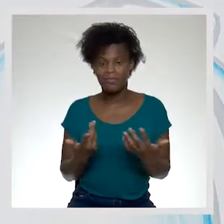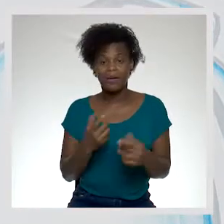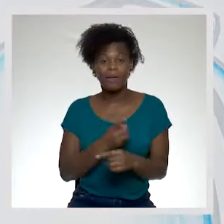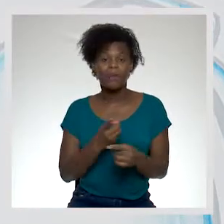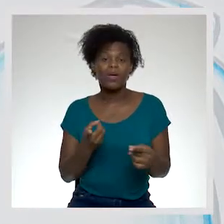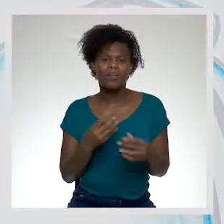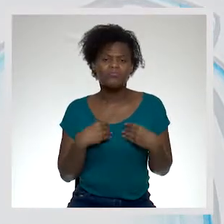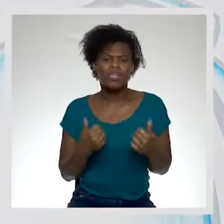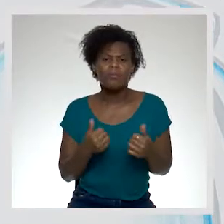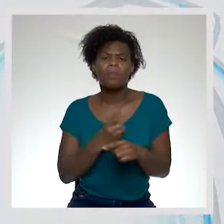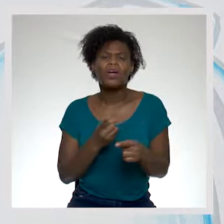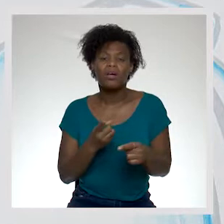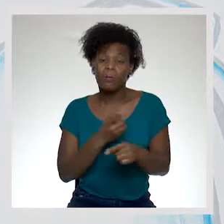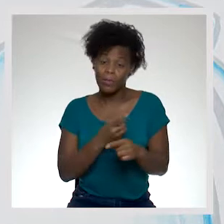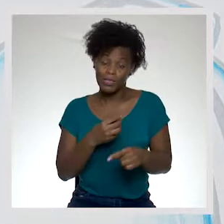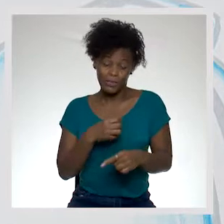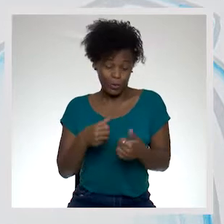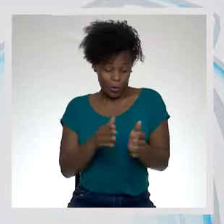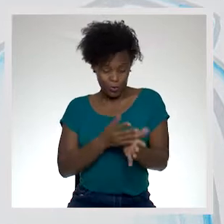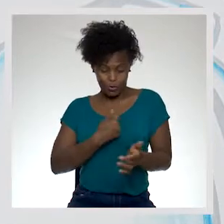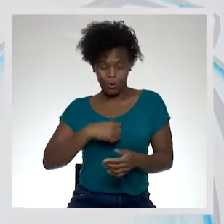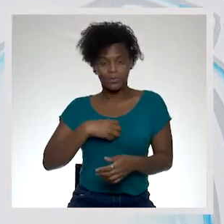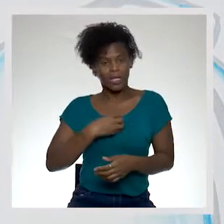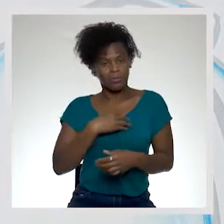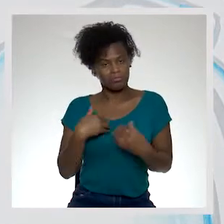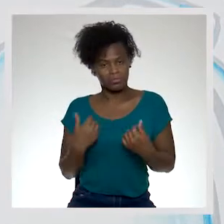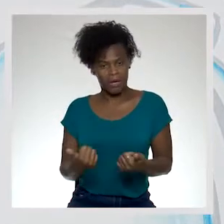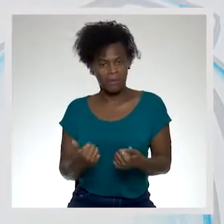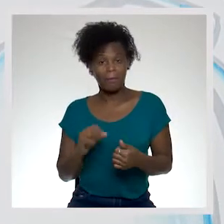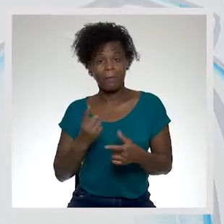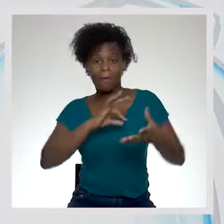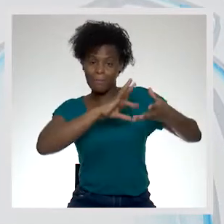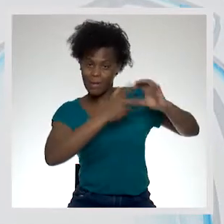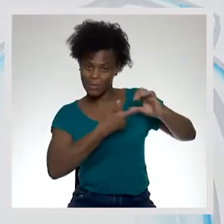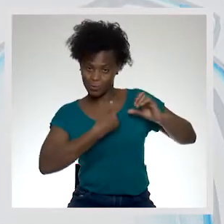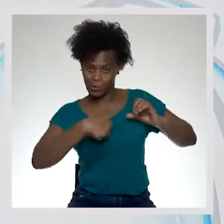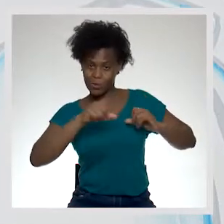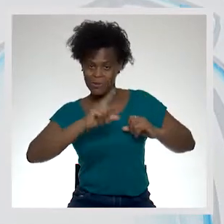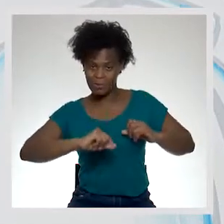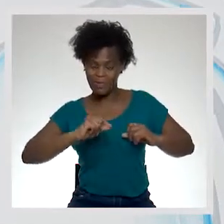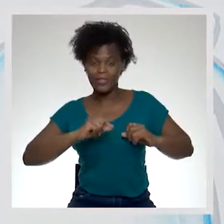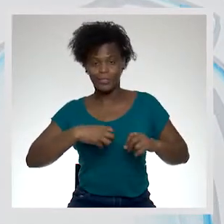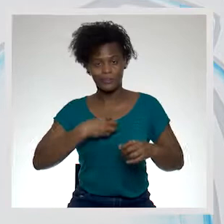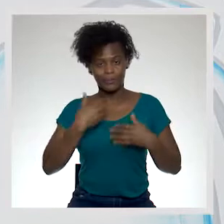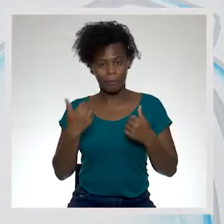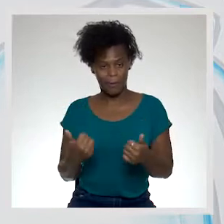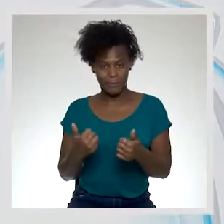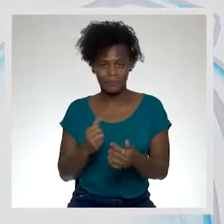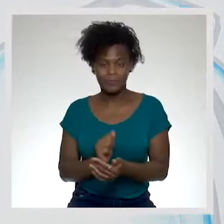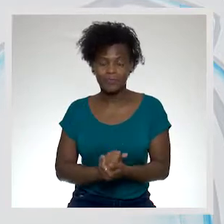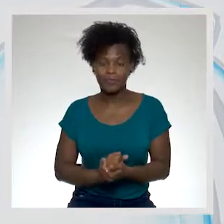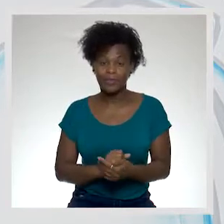que é saudável? Para o bem-estar de todos nós e para o bem-estar do nosso planeta. Agora, como